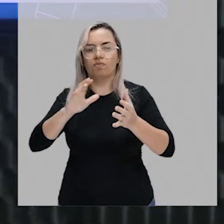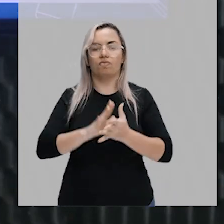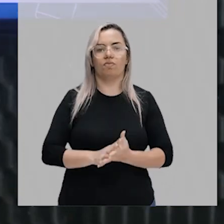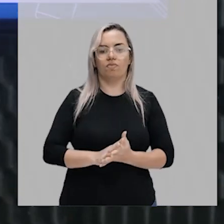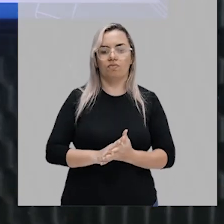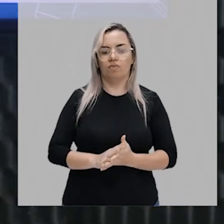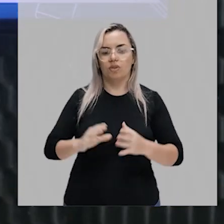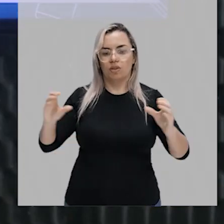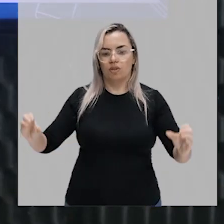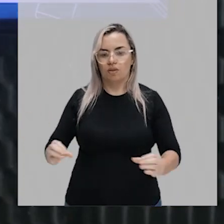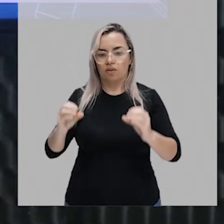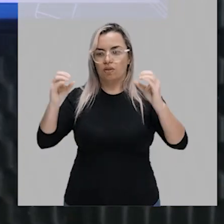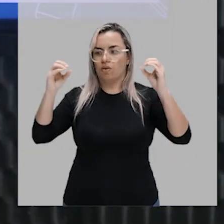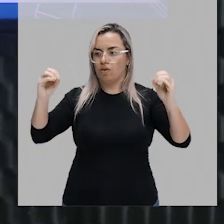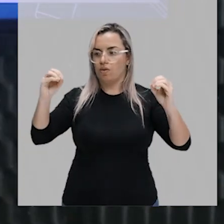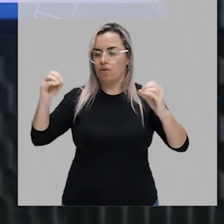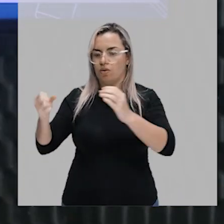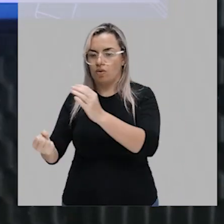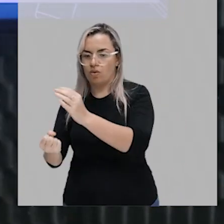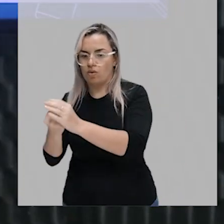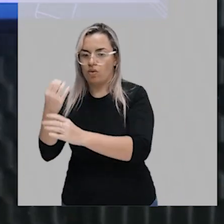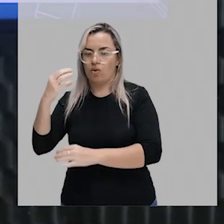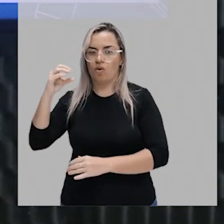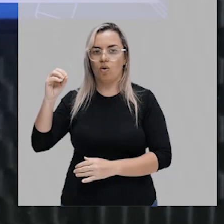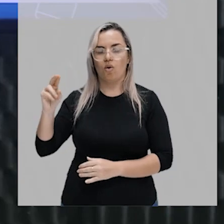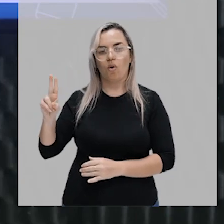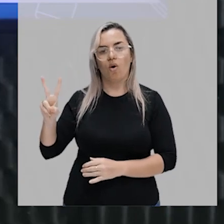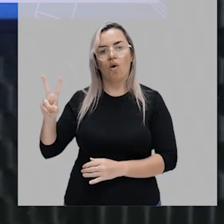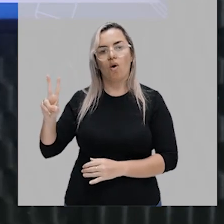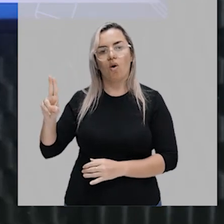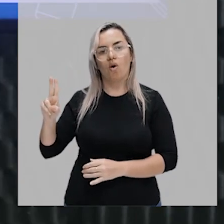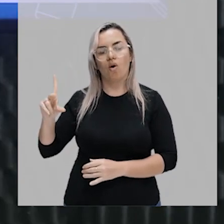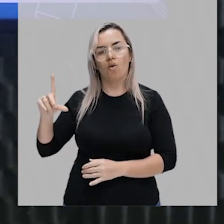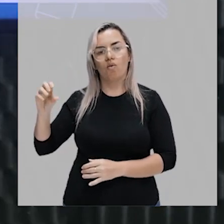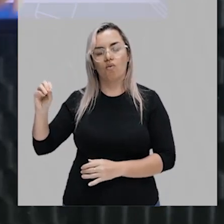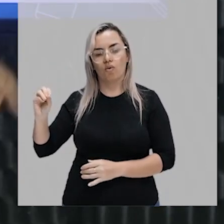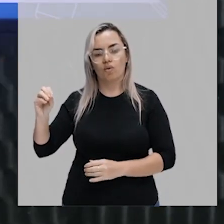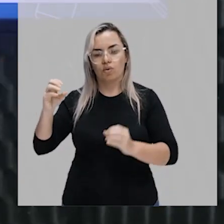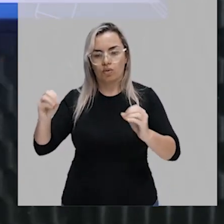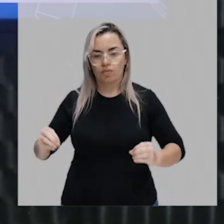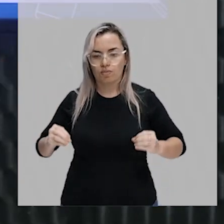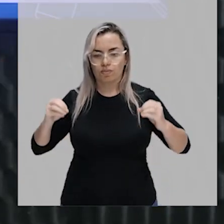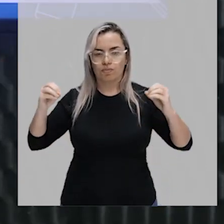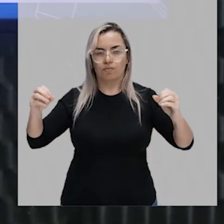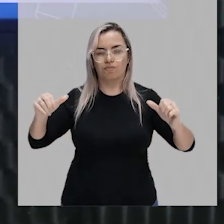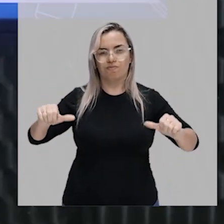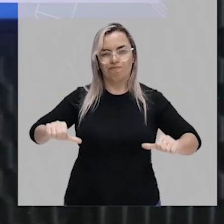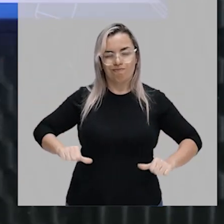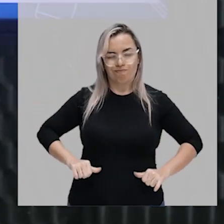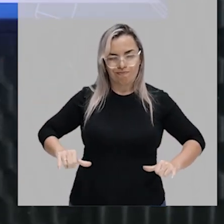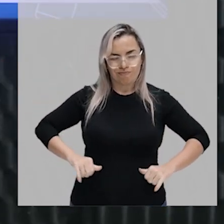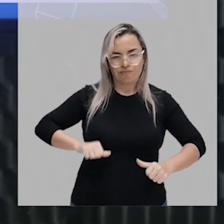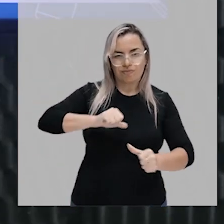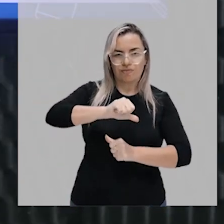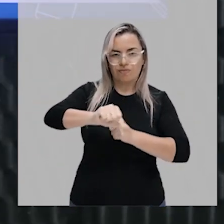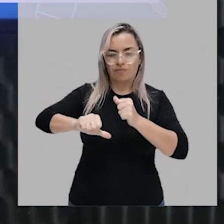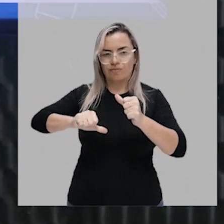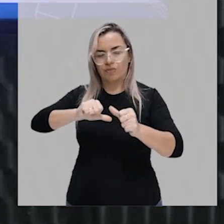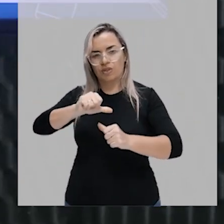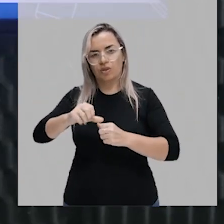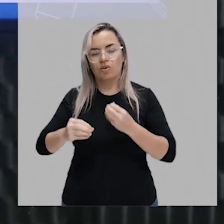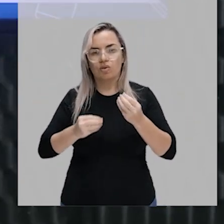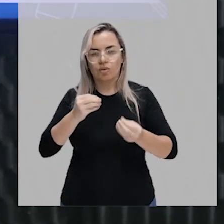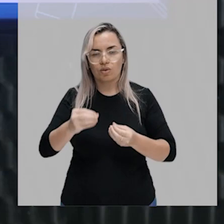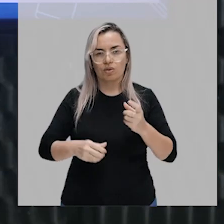o óvulo saiu aqui, foi liberado. Sofreu ovulação, né? Todo mês a mulher, no seu 14º